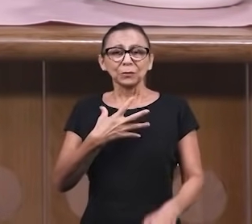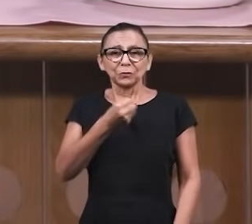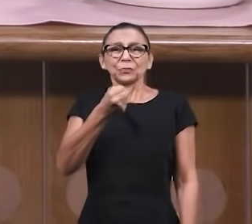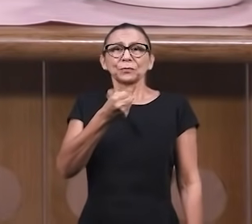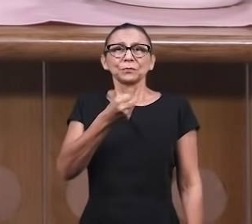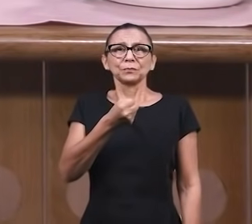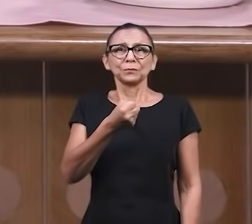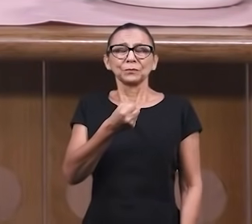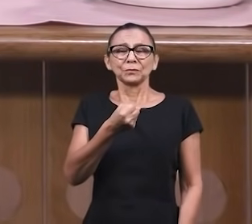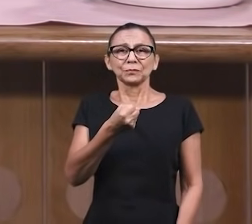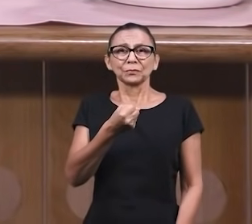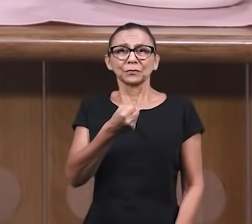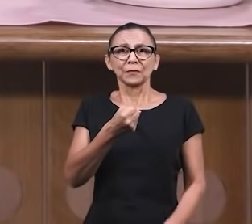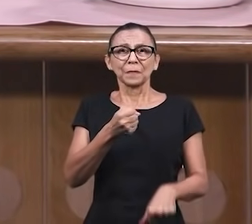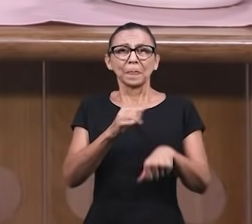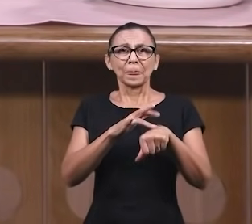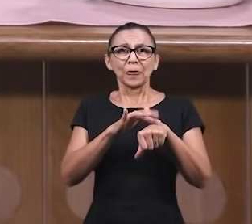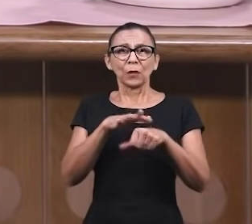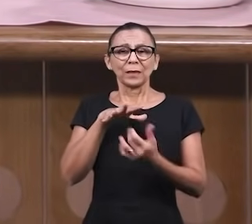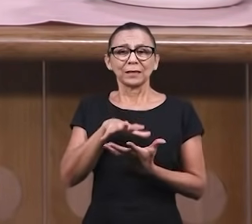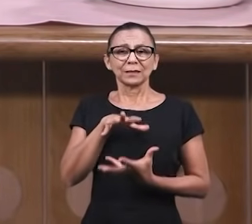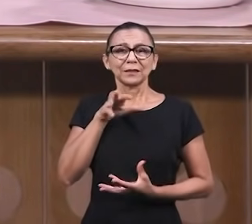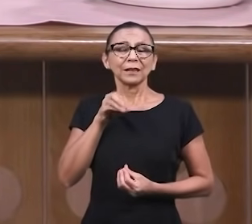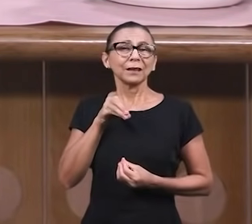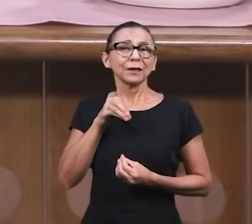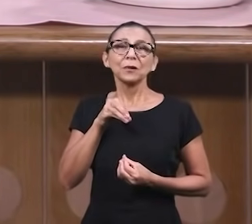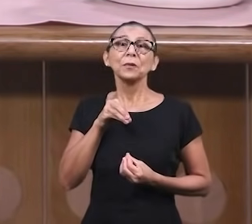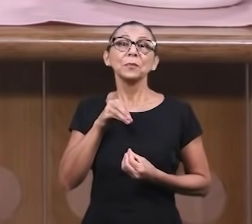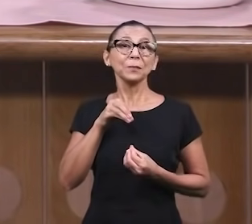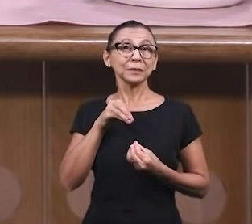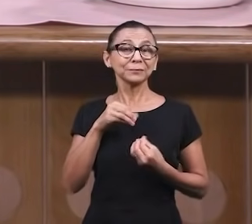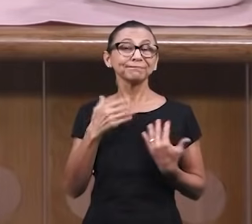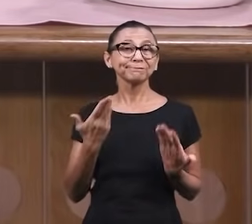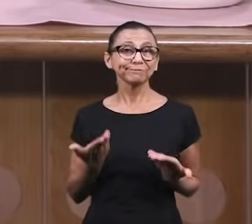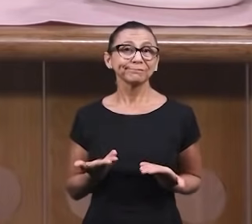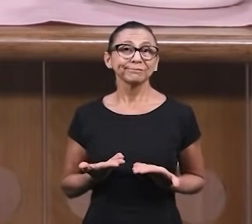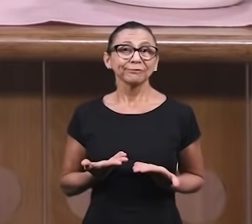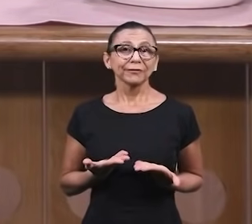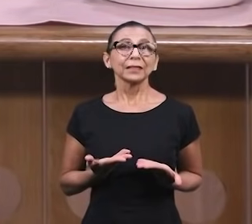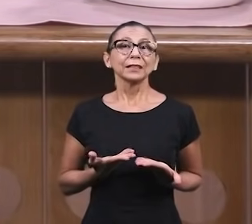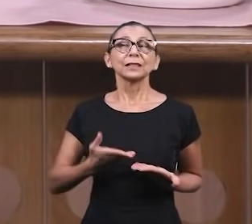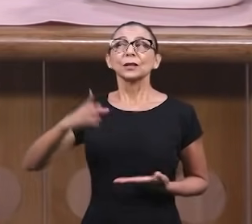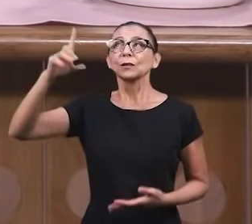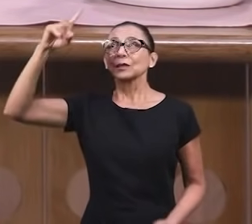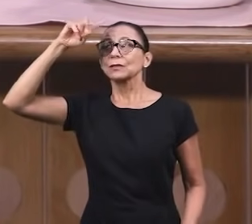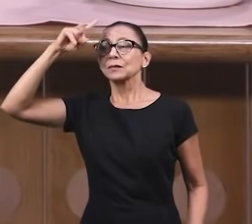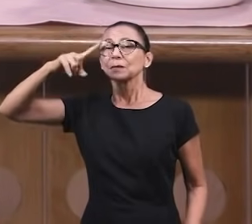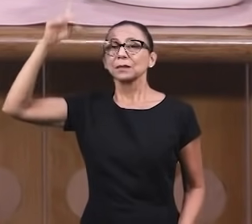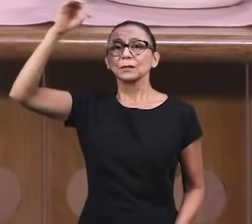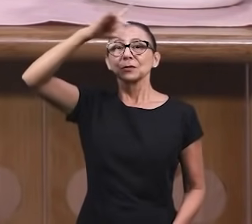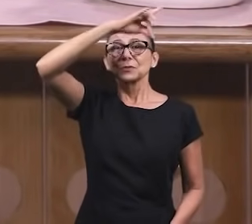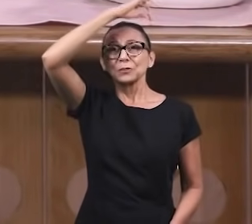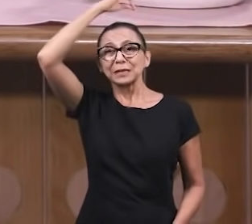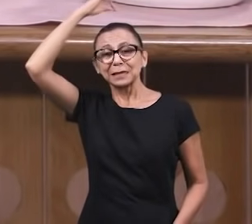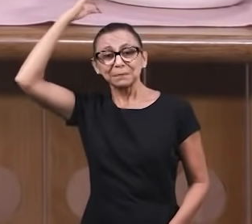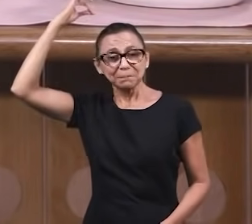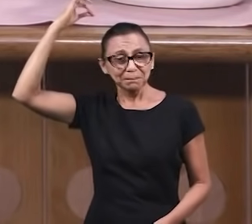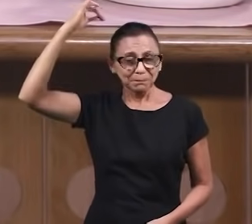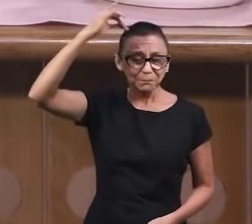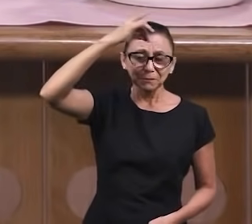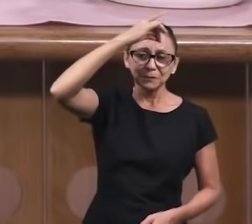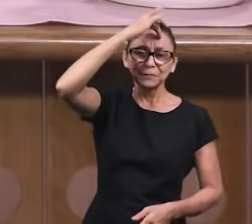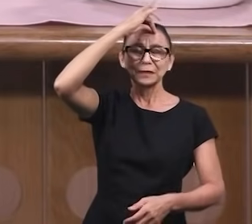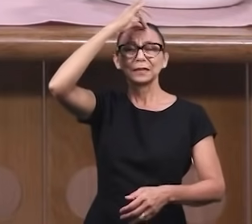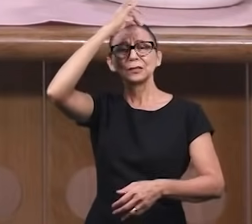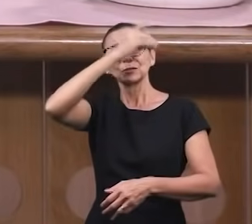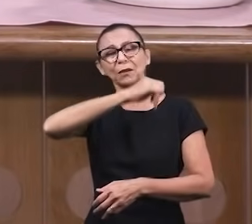E nessa hora, o que Deus tem falado através do seu Espírito, usando a palavra, é quando ele revela